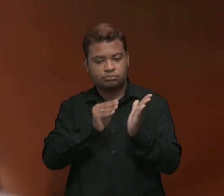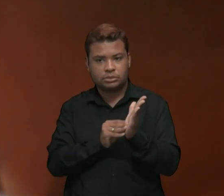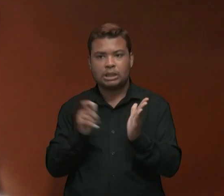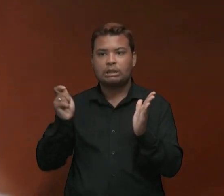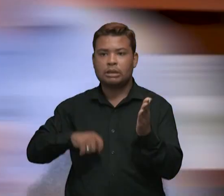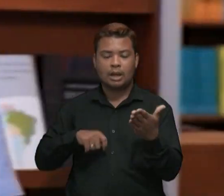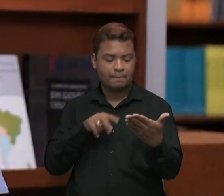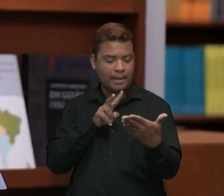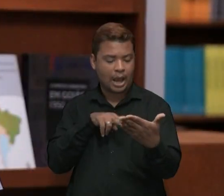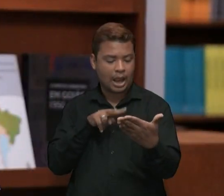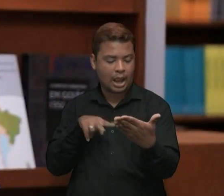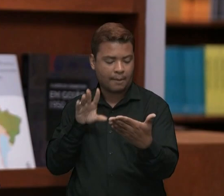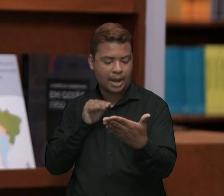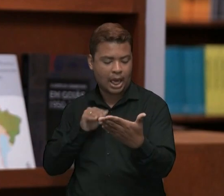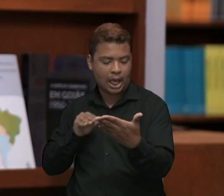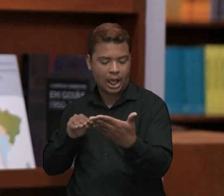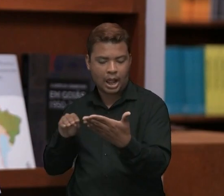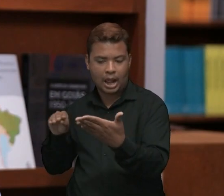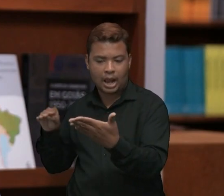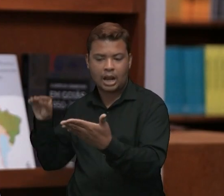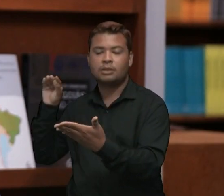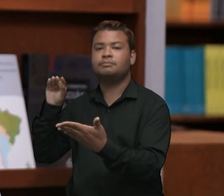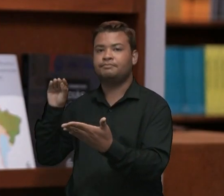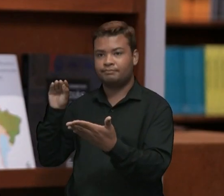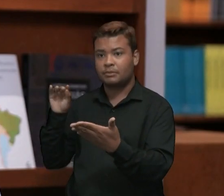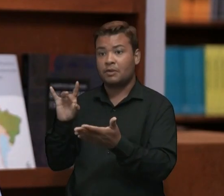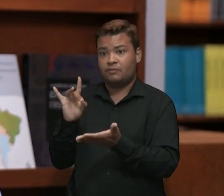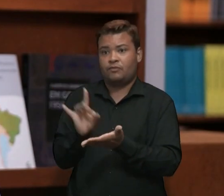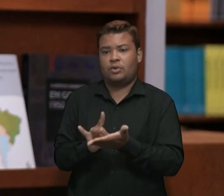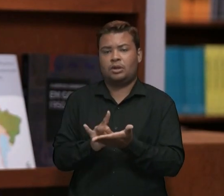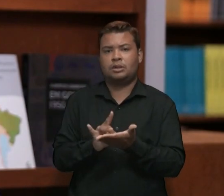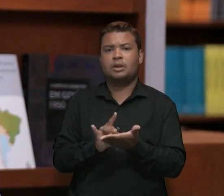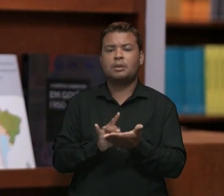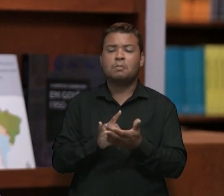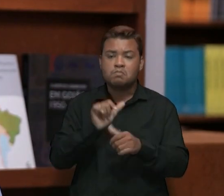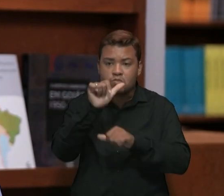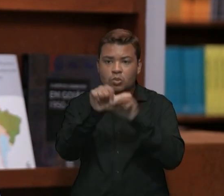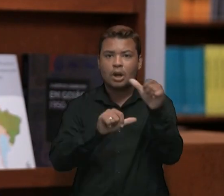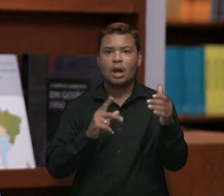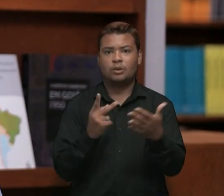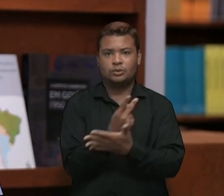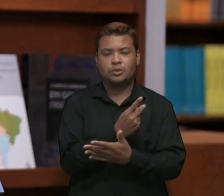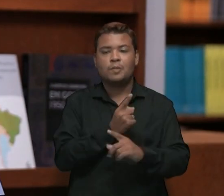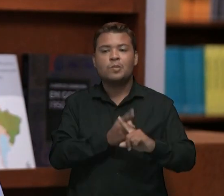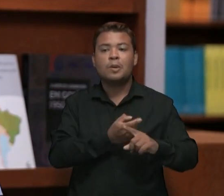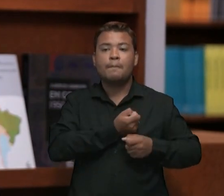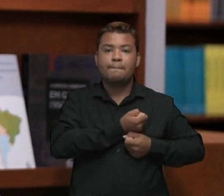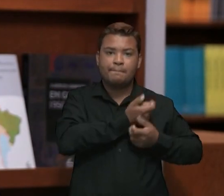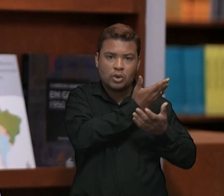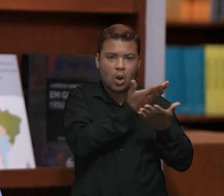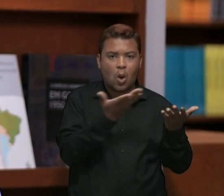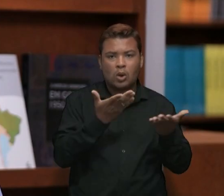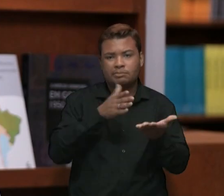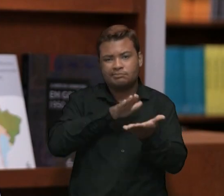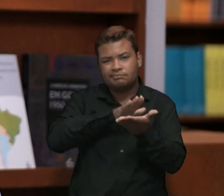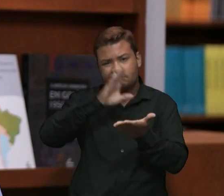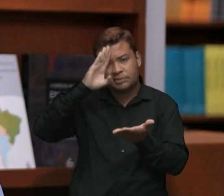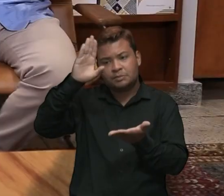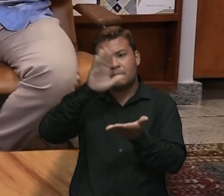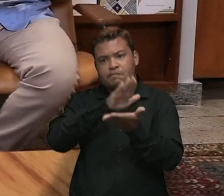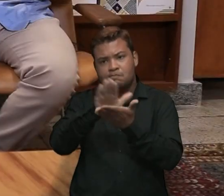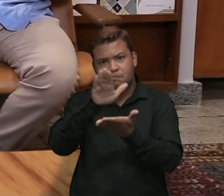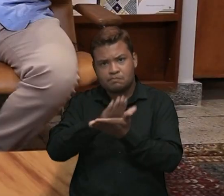com o livro. E aí houve uma transformação, que aí a poesia passou a ser veiculada, sobretudo como material impresso na página